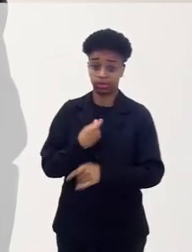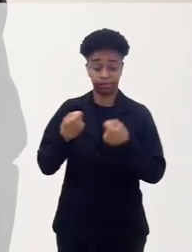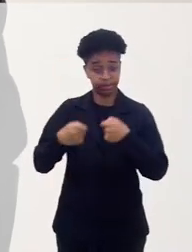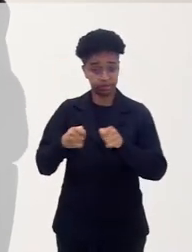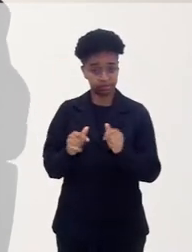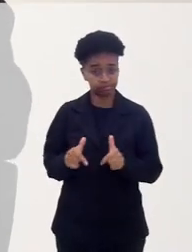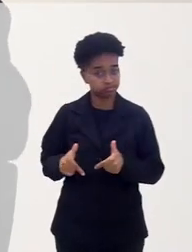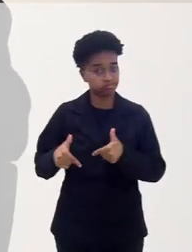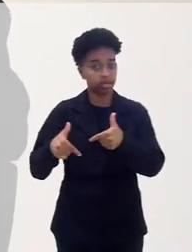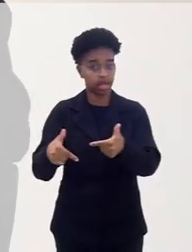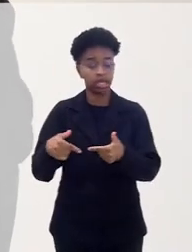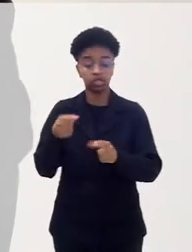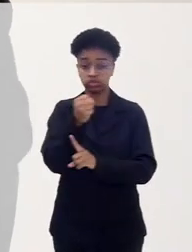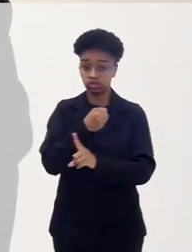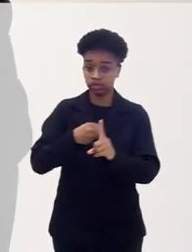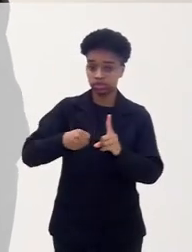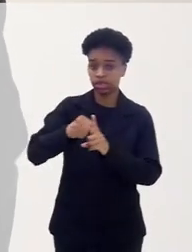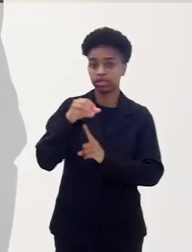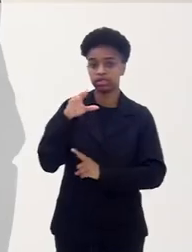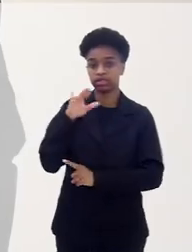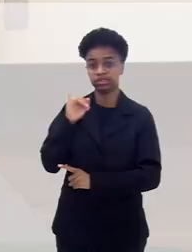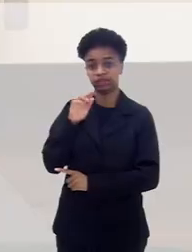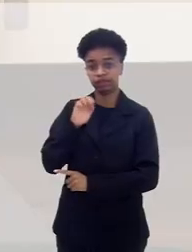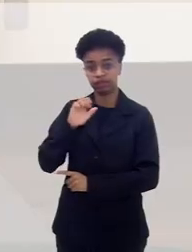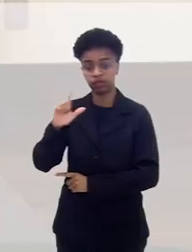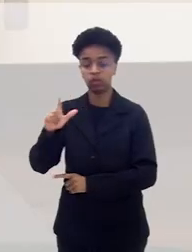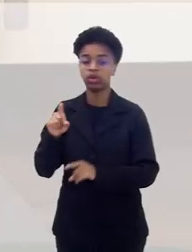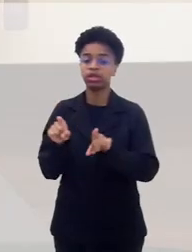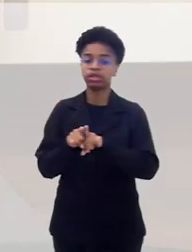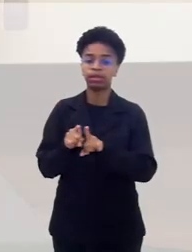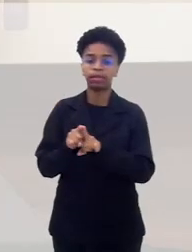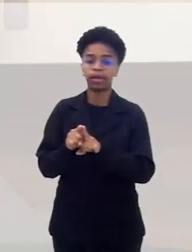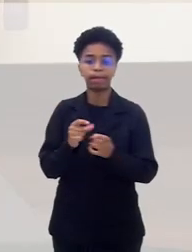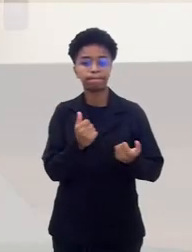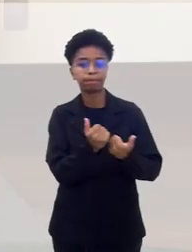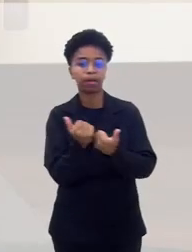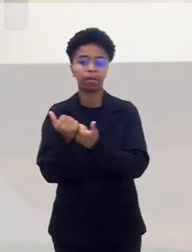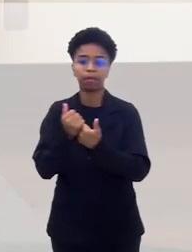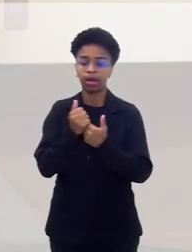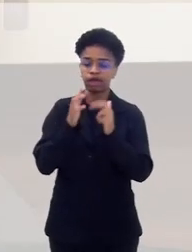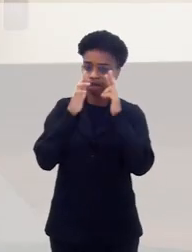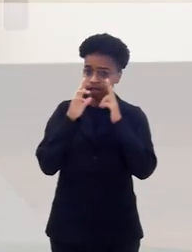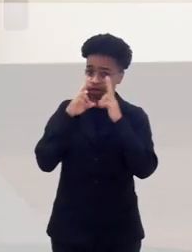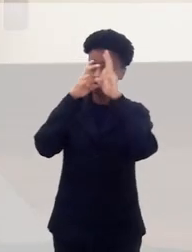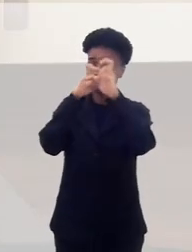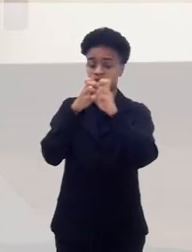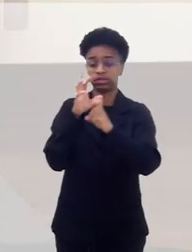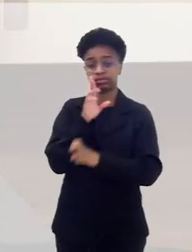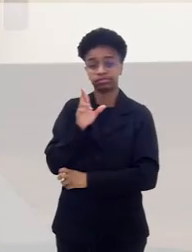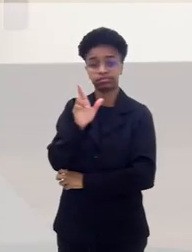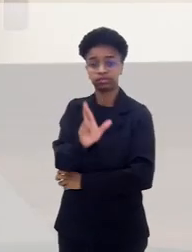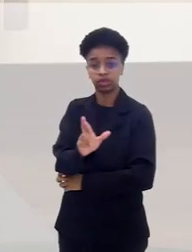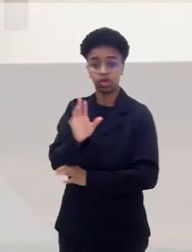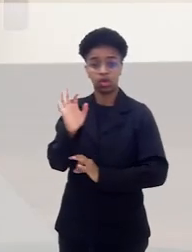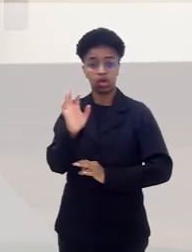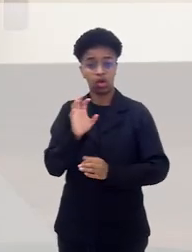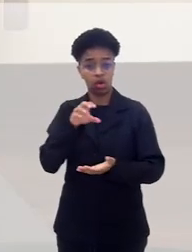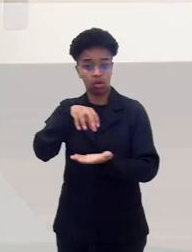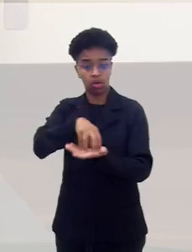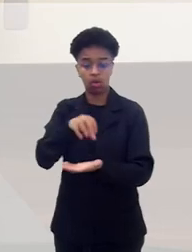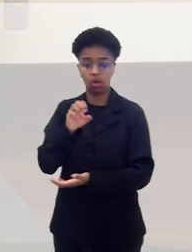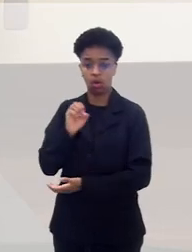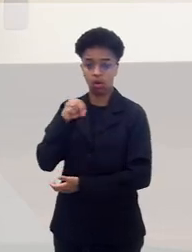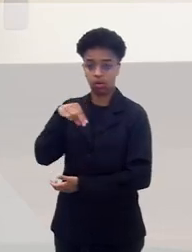uma participação efetiva tanto a sociedade civil quanto o fortalecimento da representação das organizações